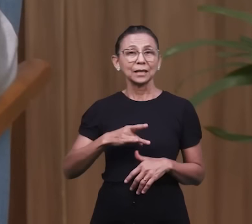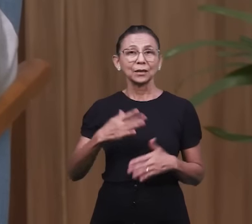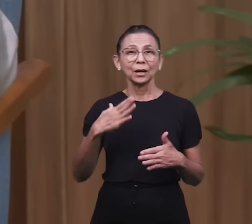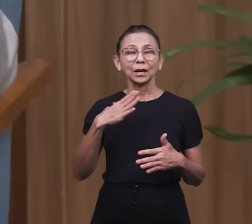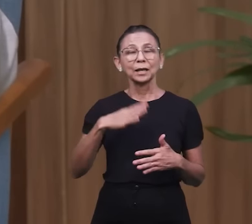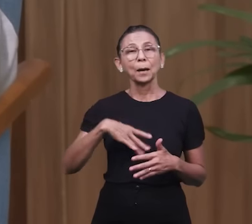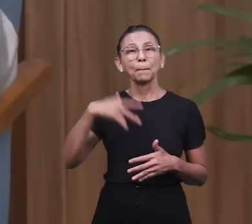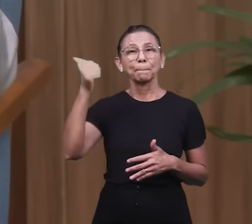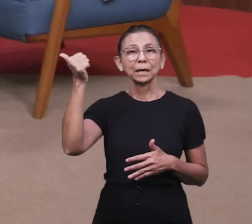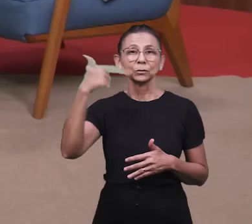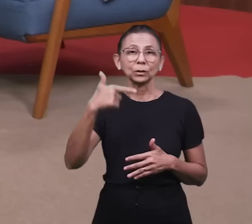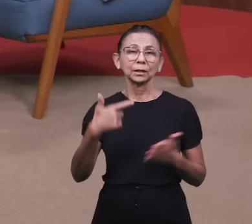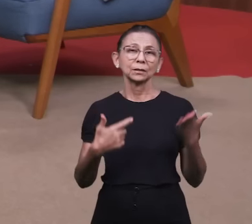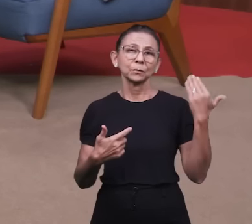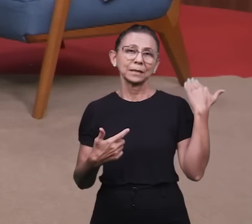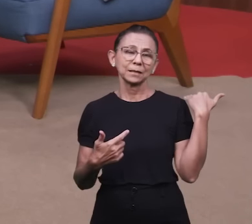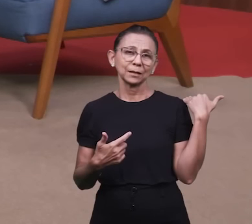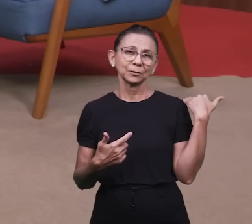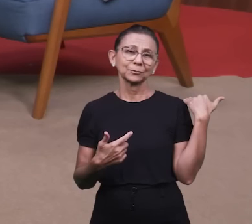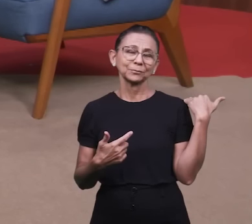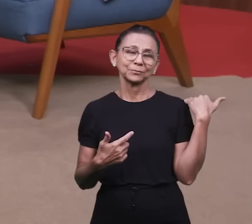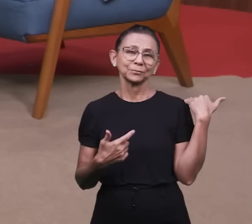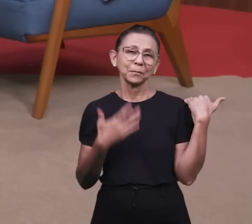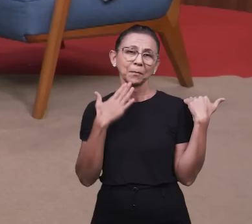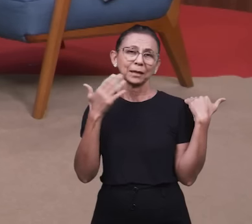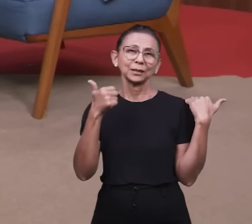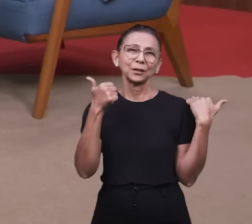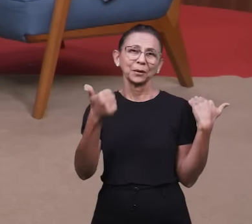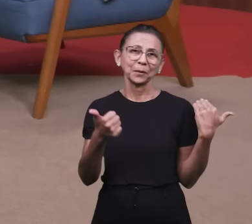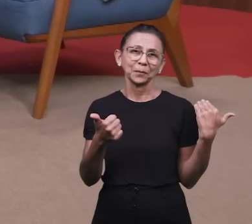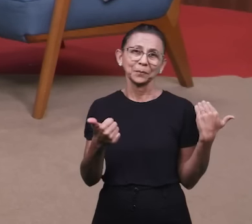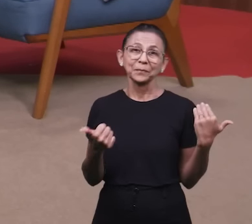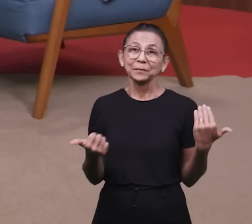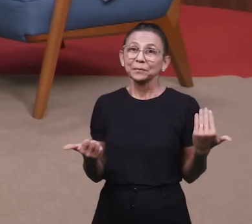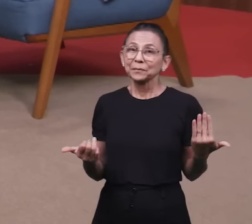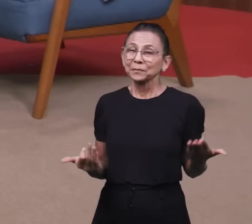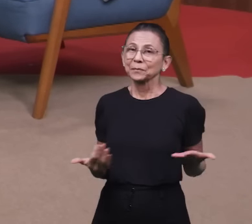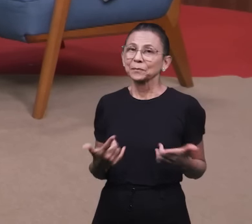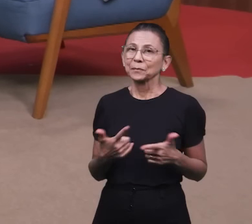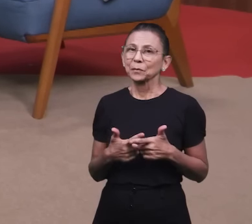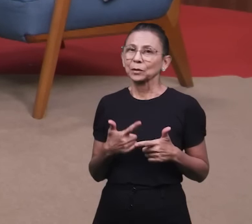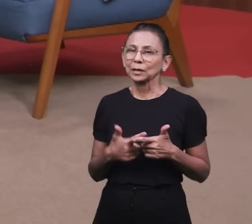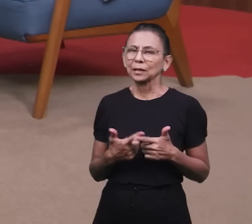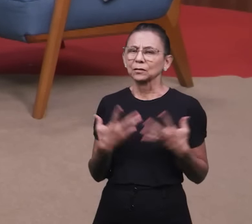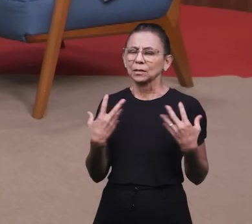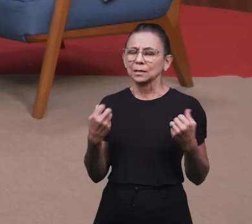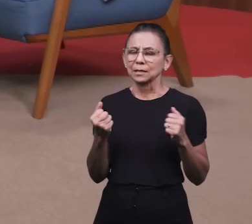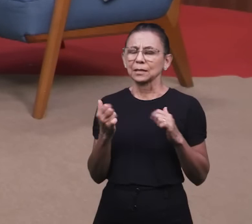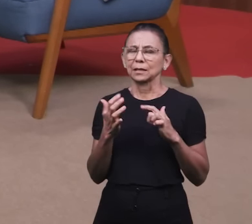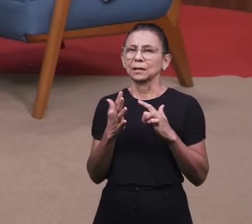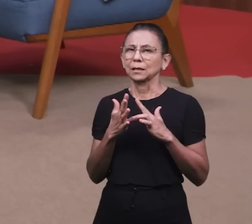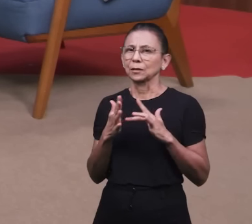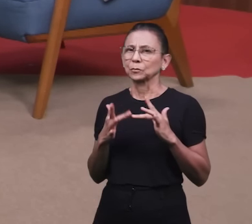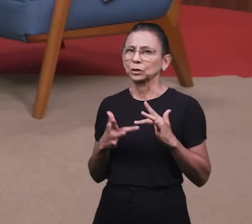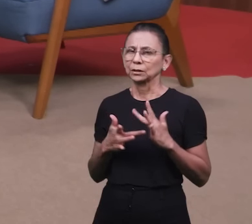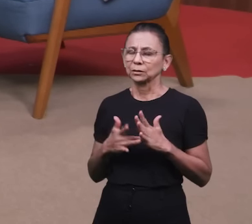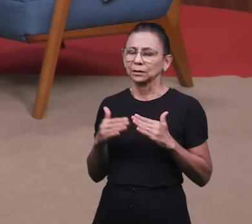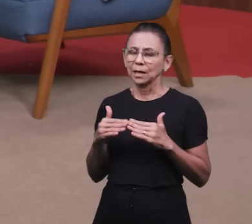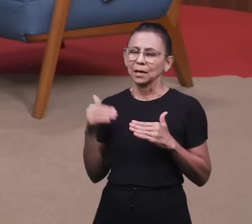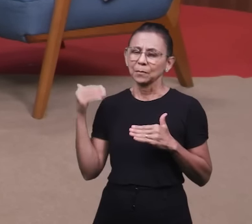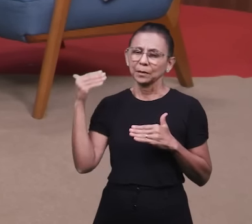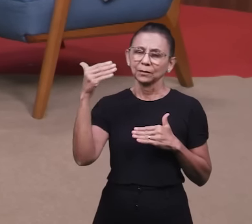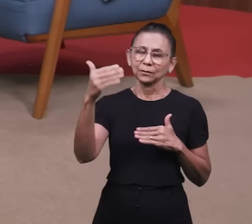do que era antes isso acontece porque quando Jesus está no nosso coração a nossa Candeia está cheia